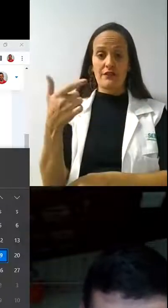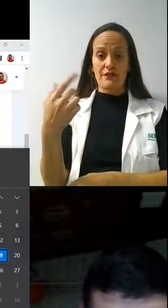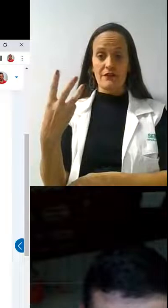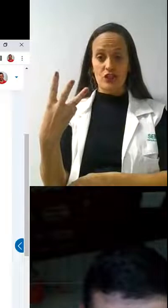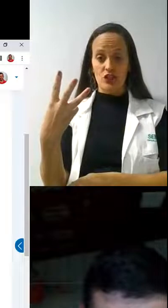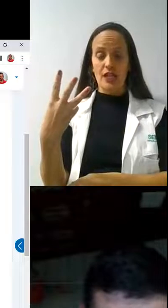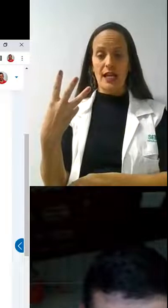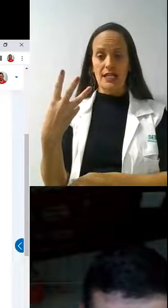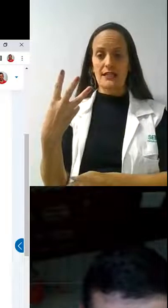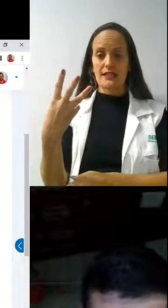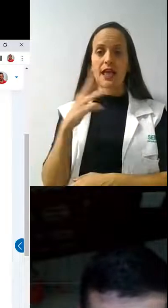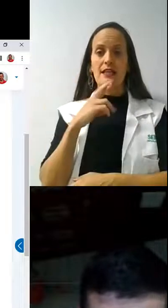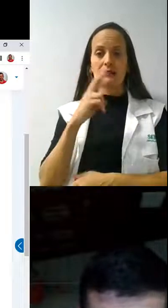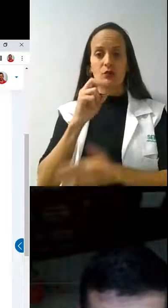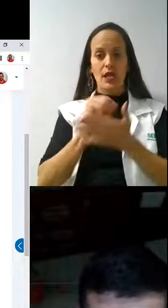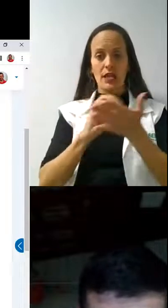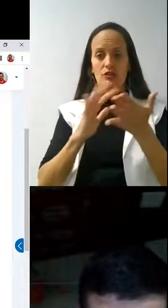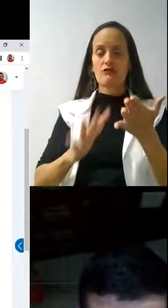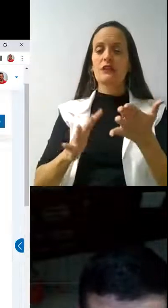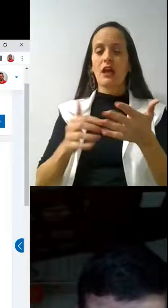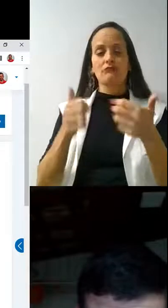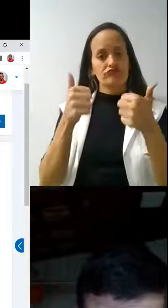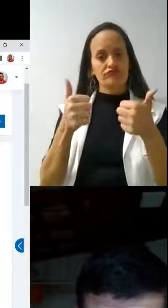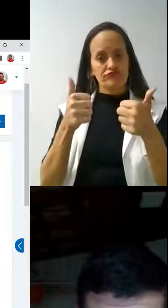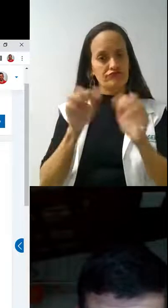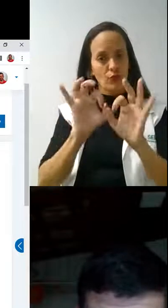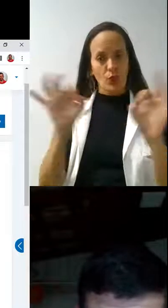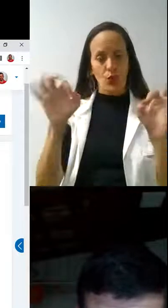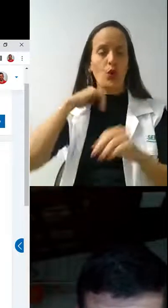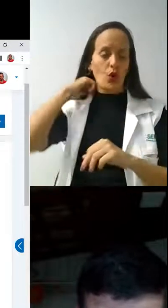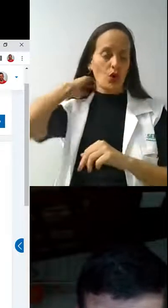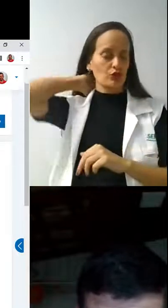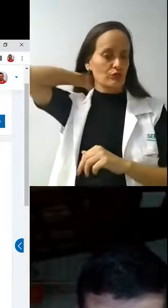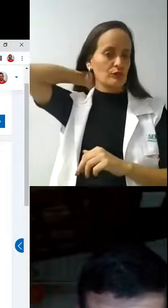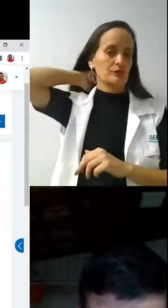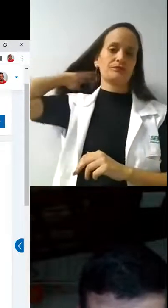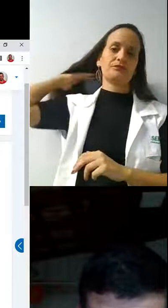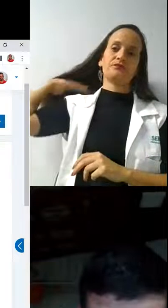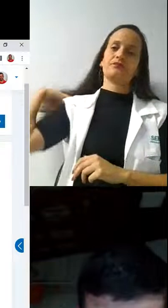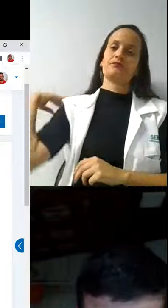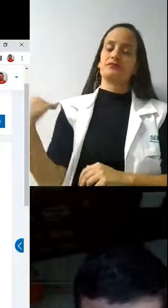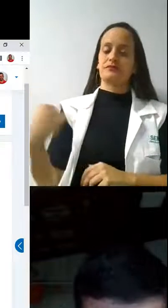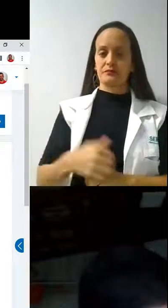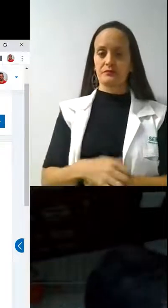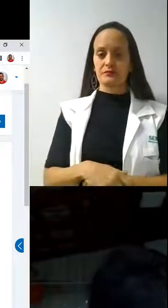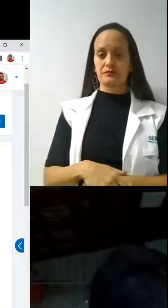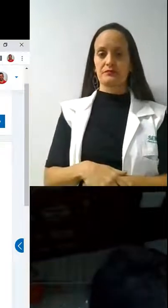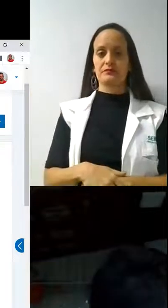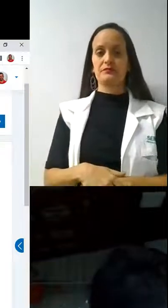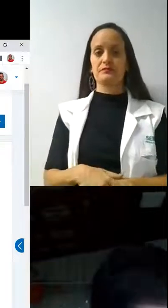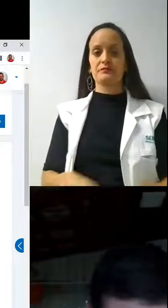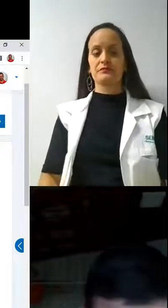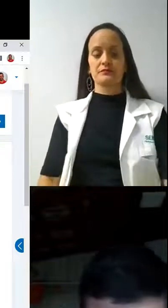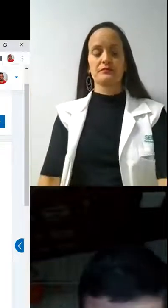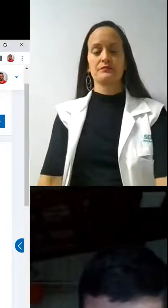né, eu vou corrigir e dar a nota aí para vocês, da UC de Fundamentos de Eletricidade, certo? Então, essa aqui já